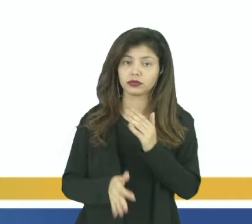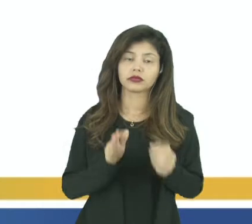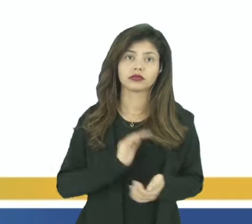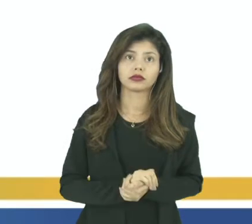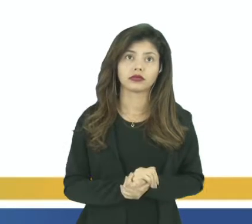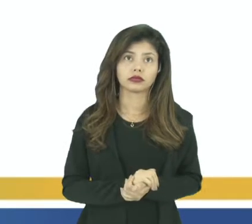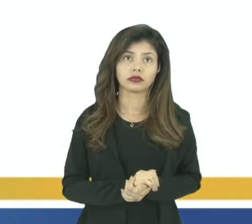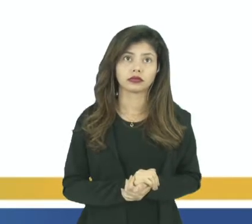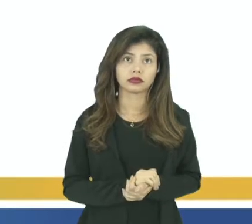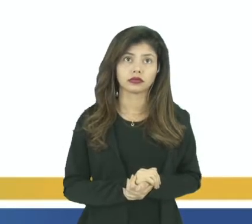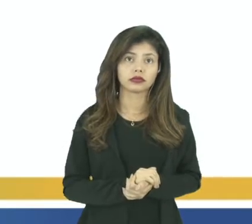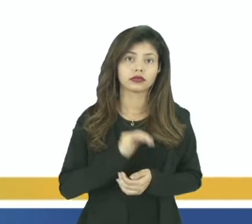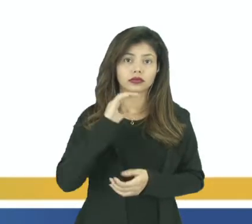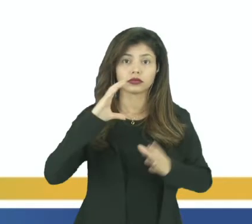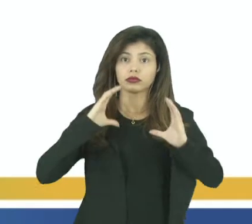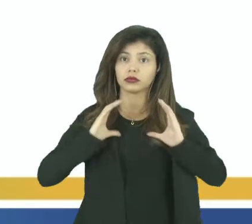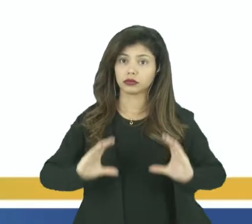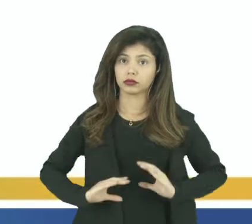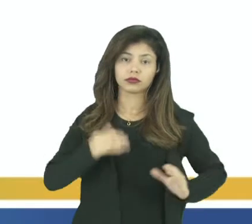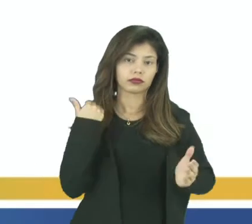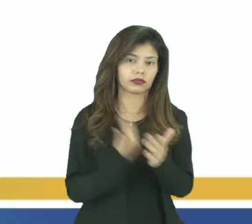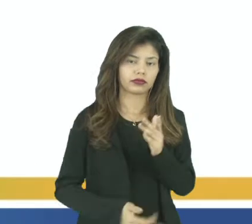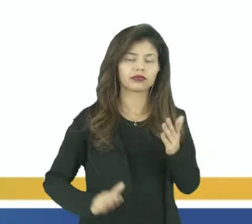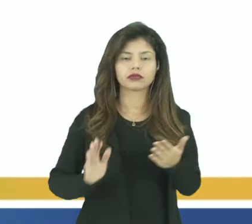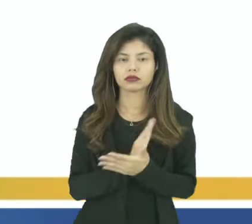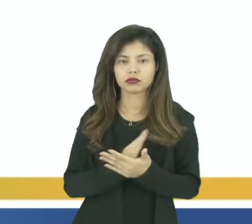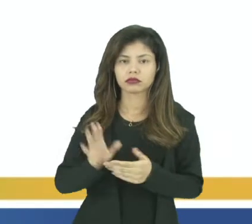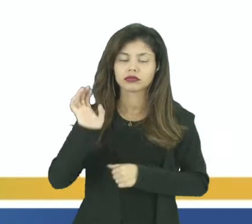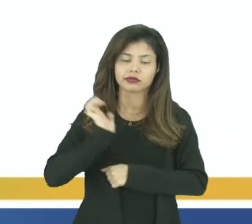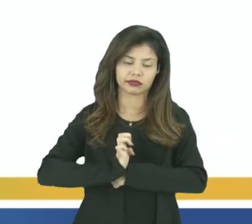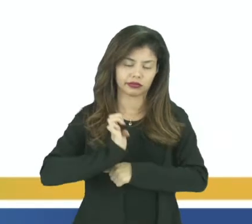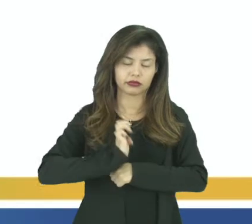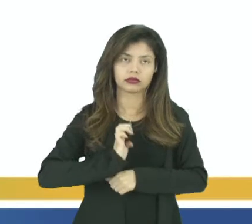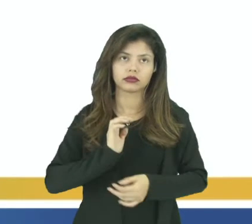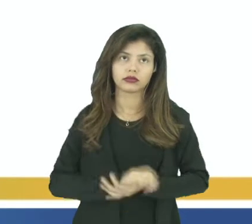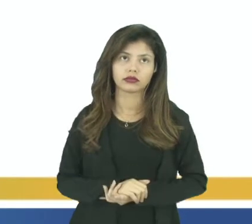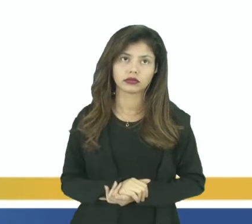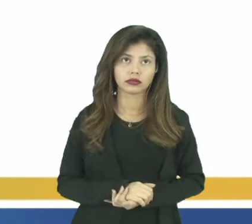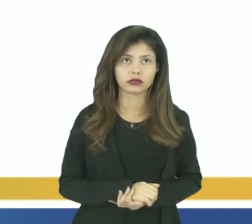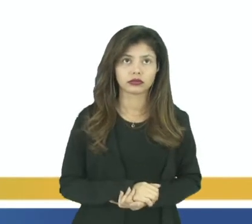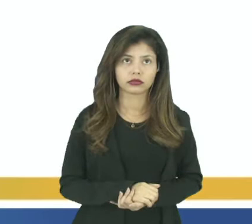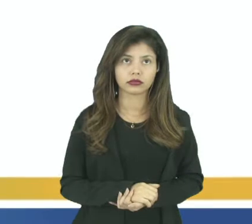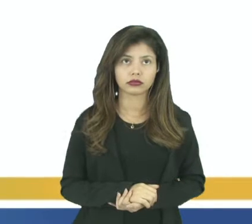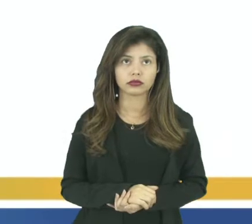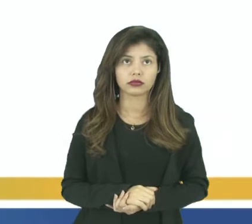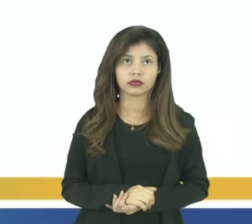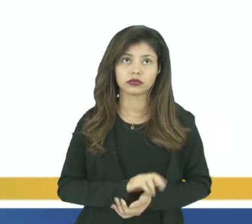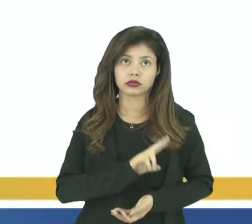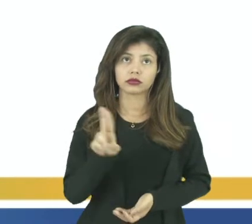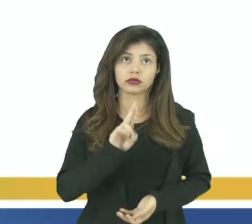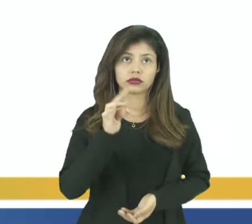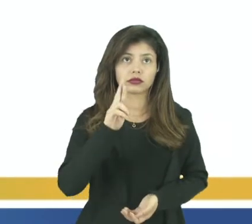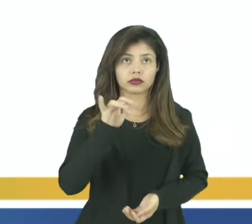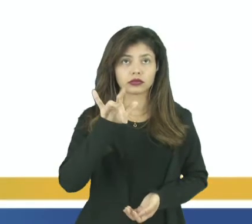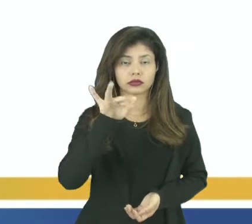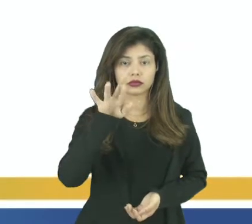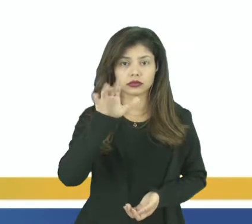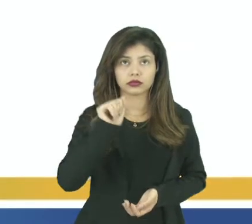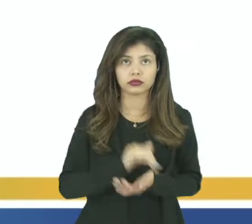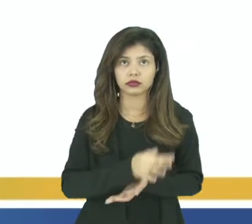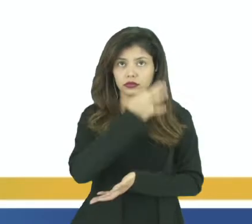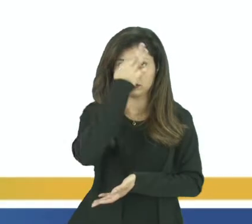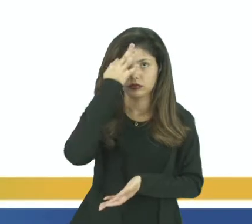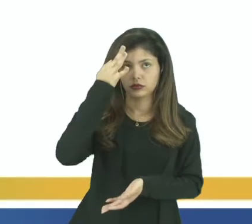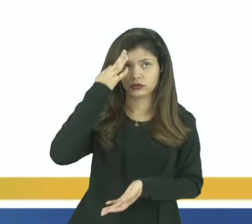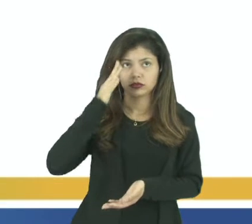o cidadão ele perdeu algumas liberdades e passou para o Estado. Então vamos lá. Os chamados contratualistas são os